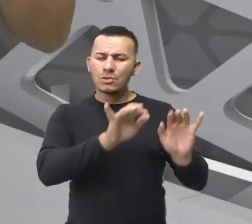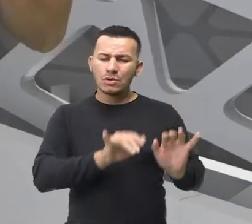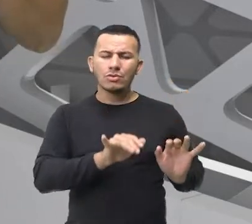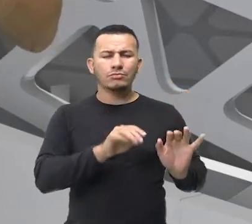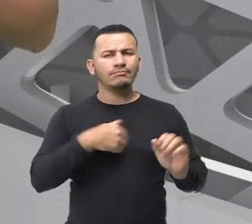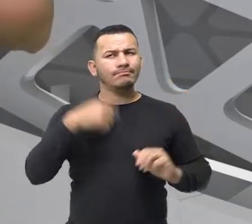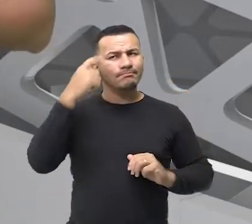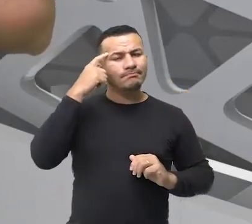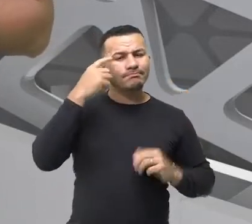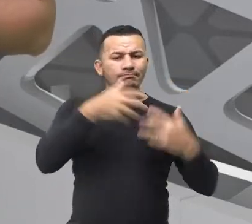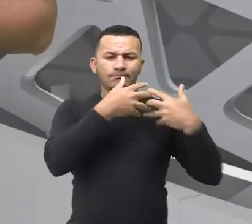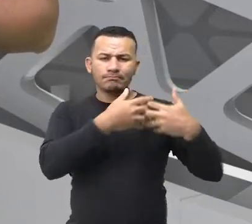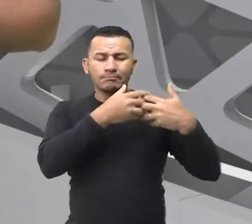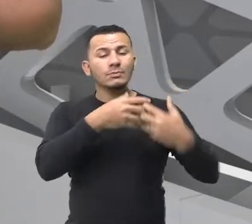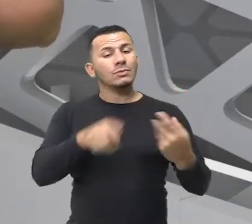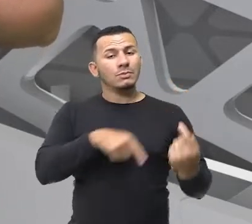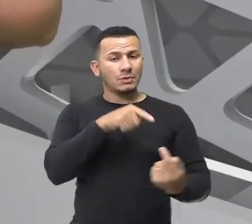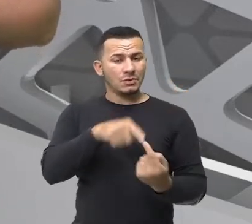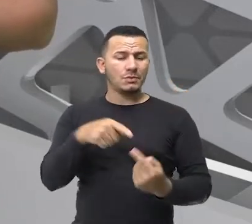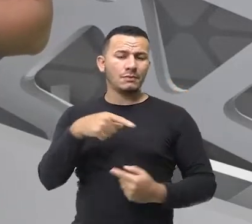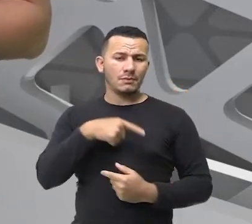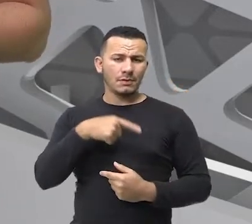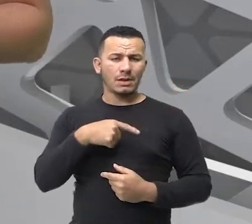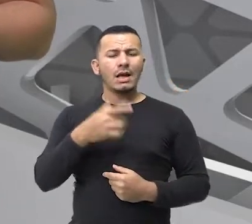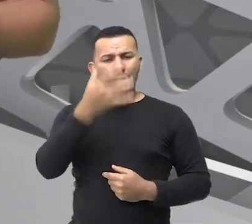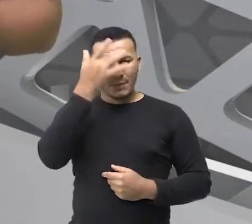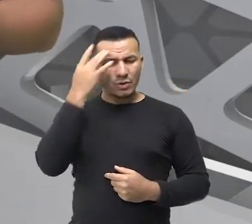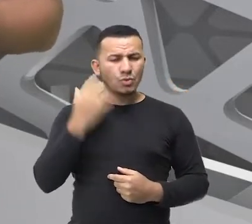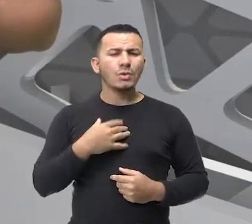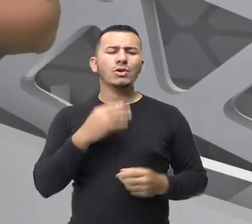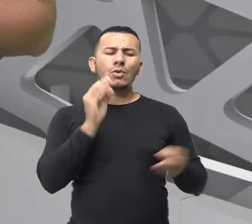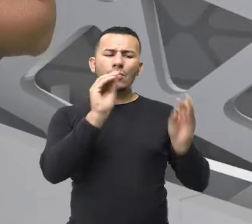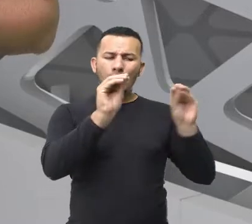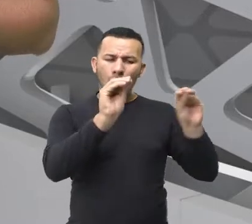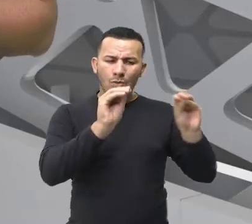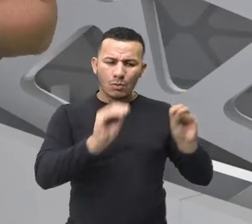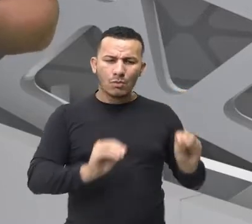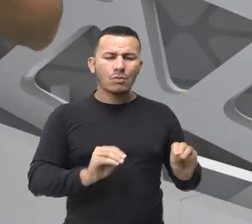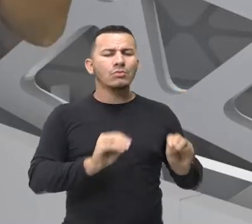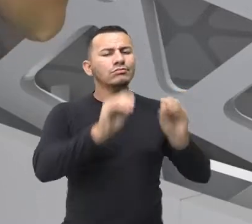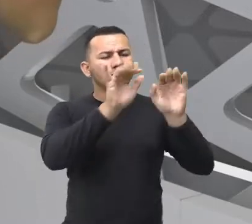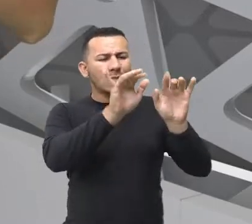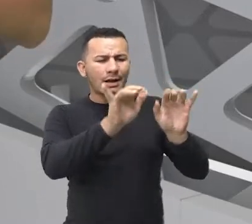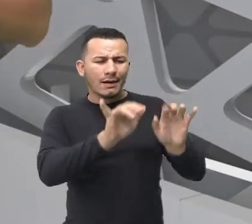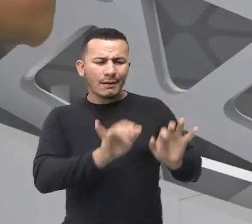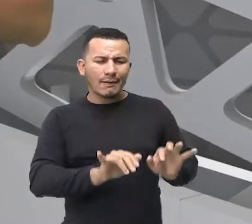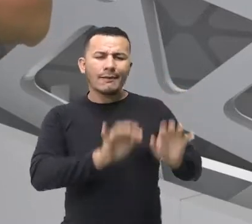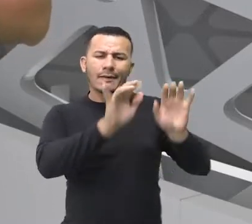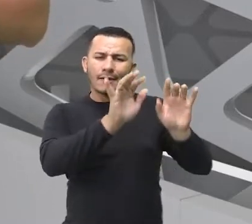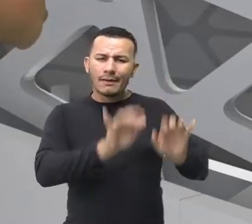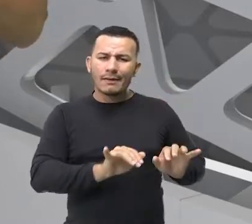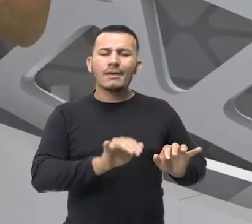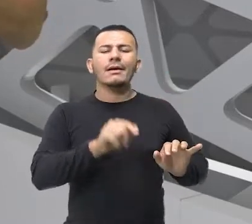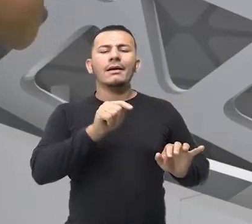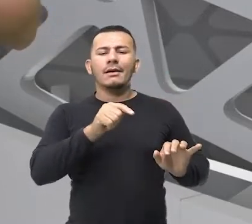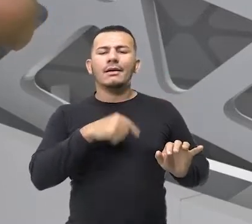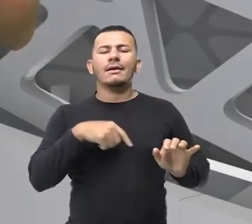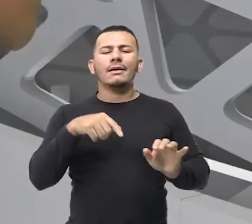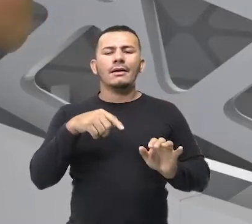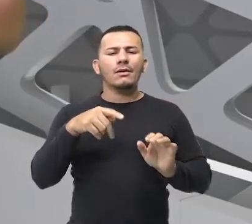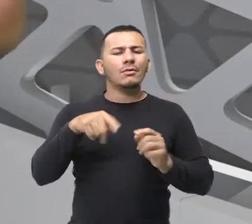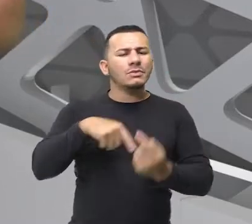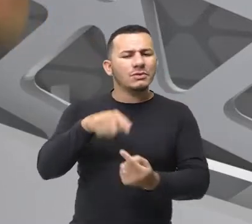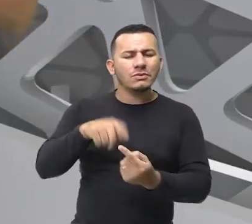finalidade então pensando que a pessoa que colocou ali Todas aquelas palavras selecionou ela tem um propósito Qual é a intenção dela